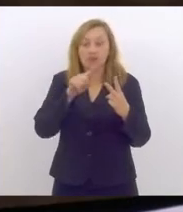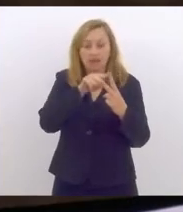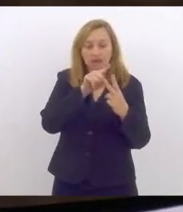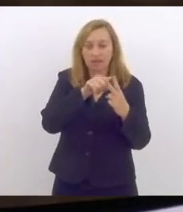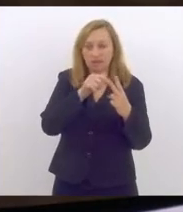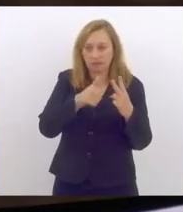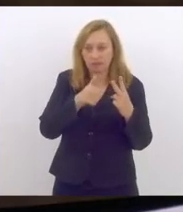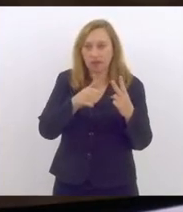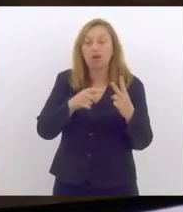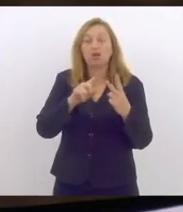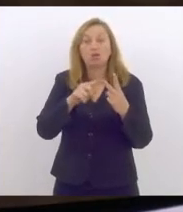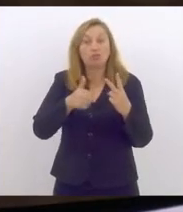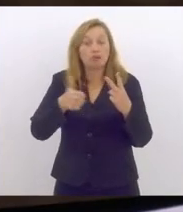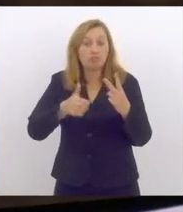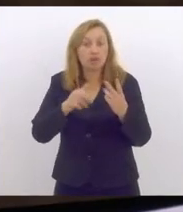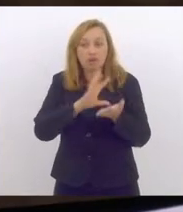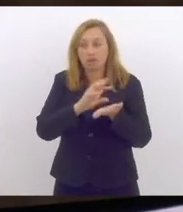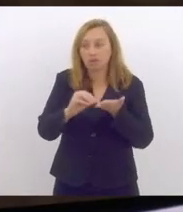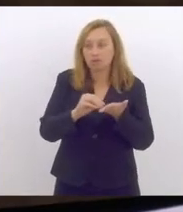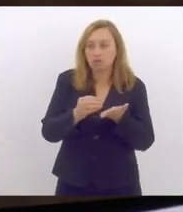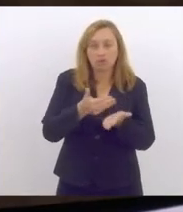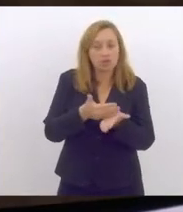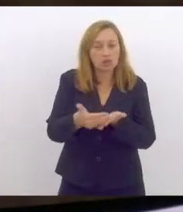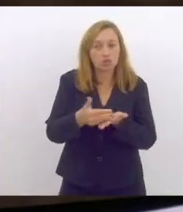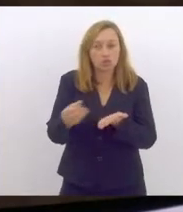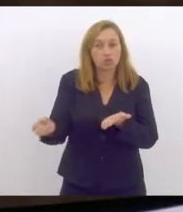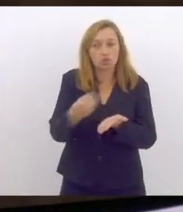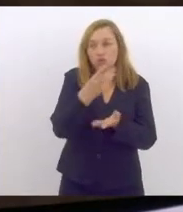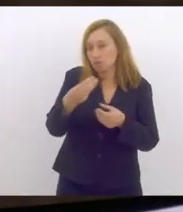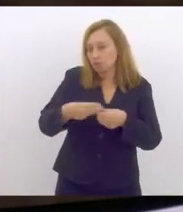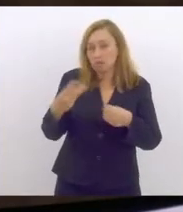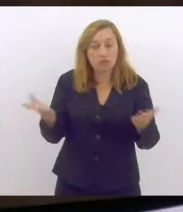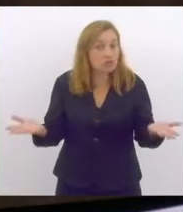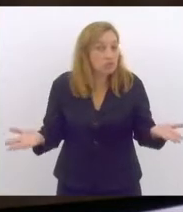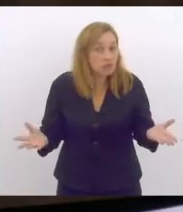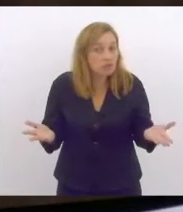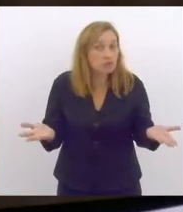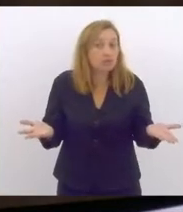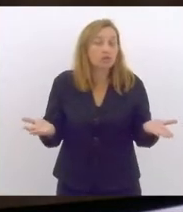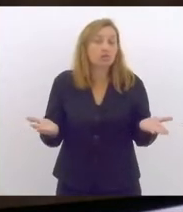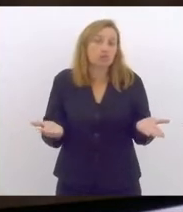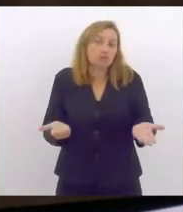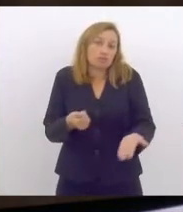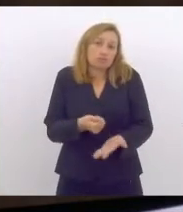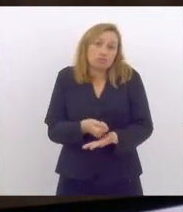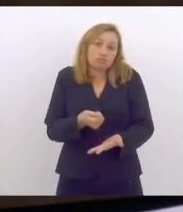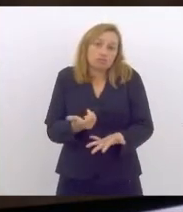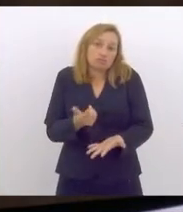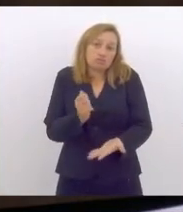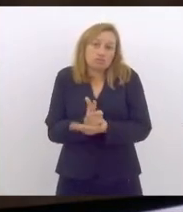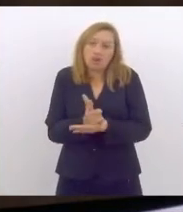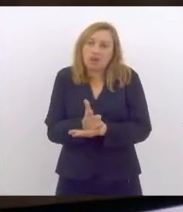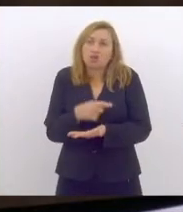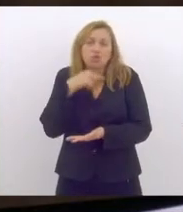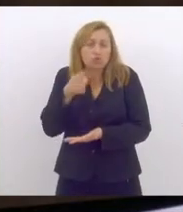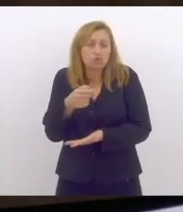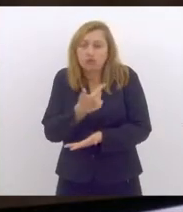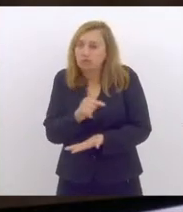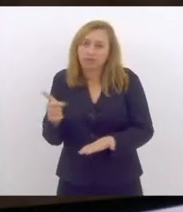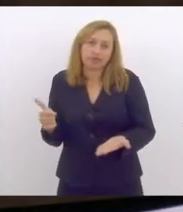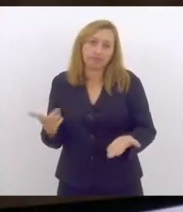da pauta da extraordinária, que é a introdução de um novo município, num regime tributário. Esse não tem dúvida